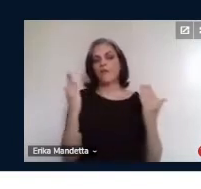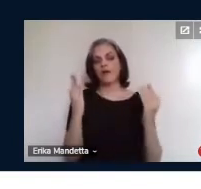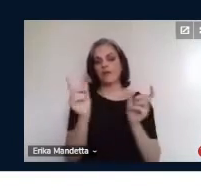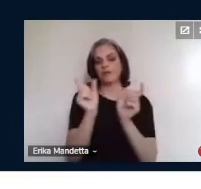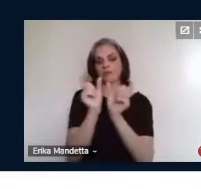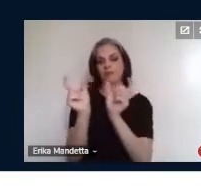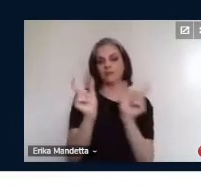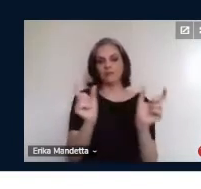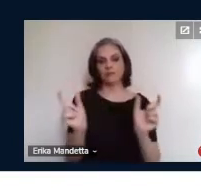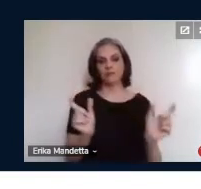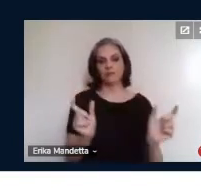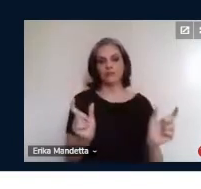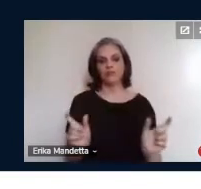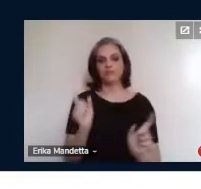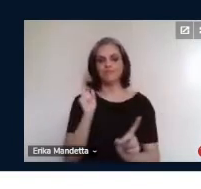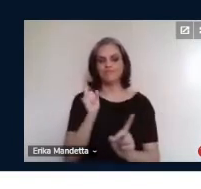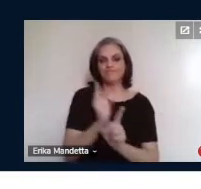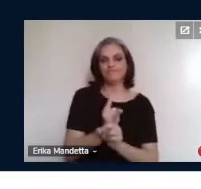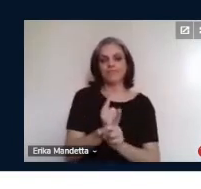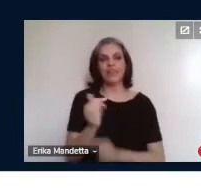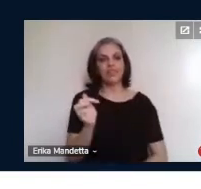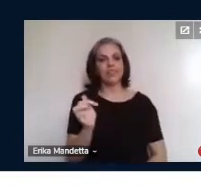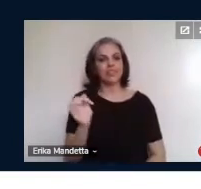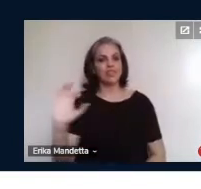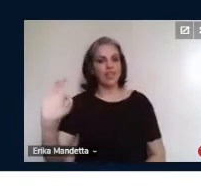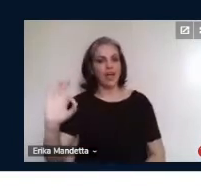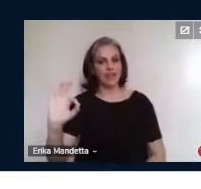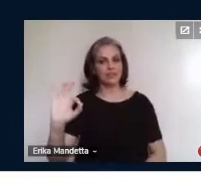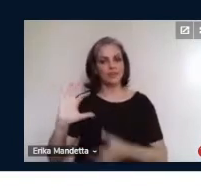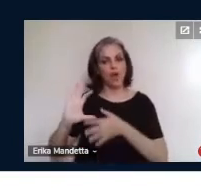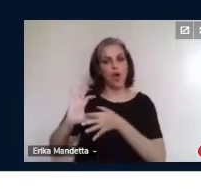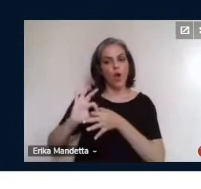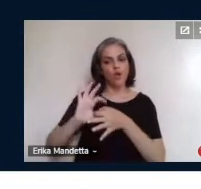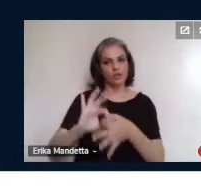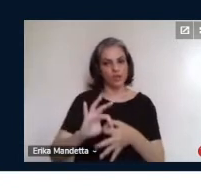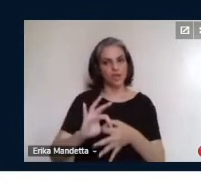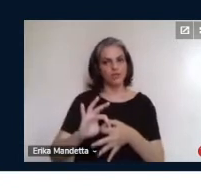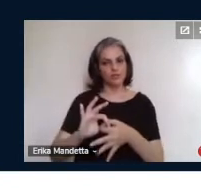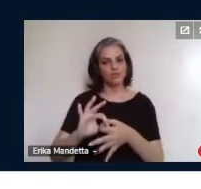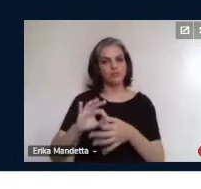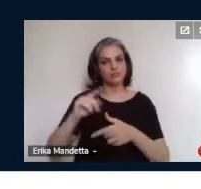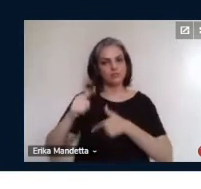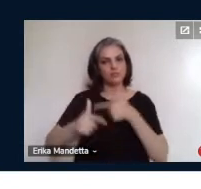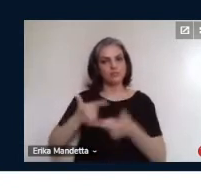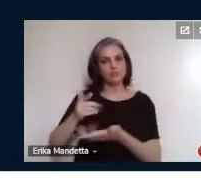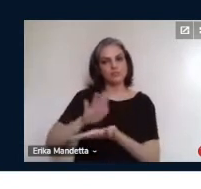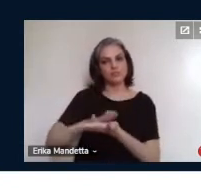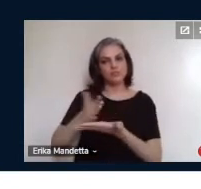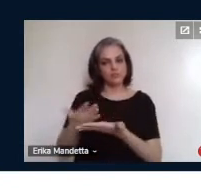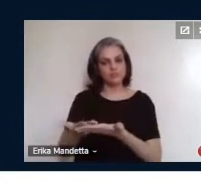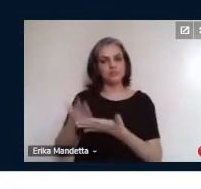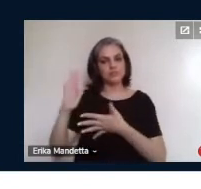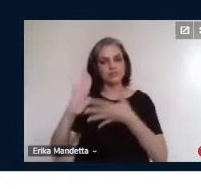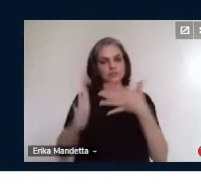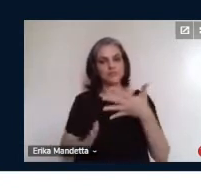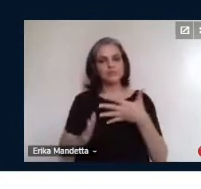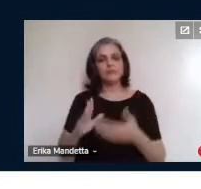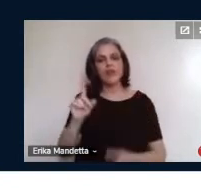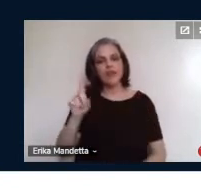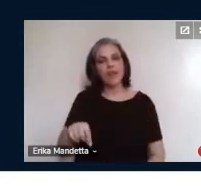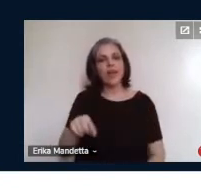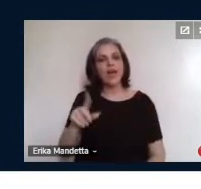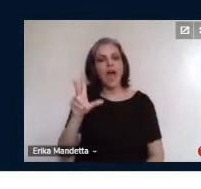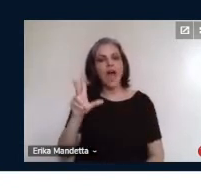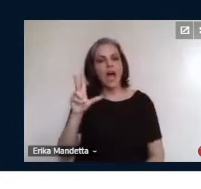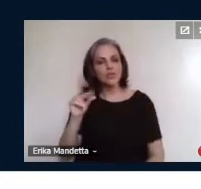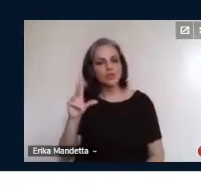identifiquei aí dez contextos de atuação que são essas caixinhas em azul,